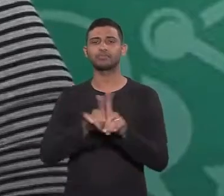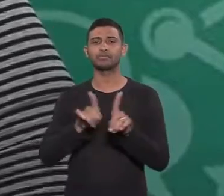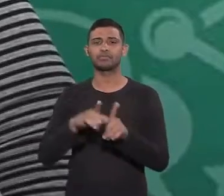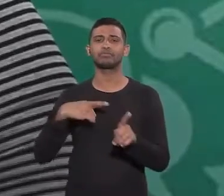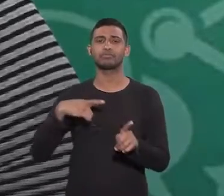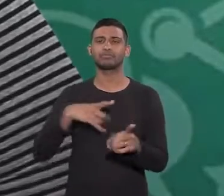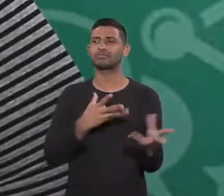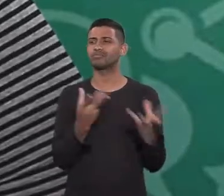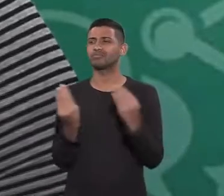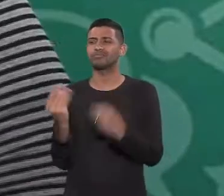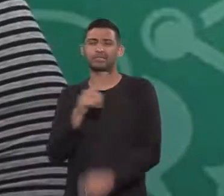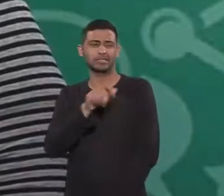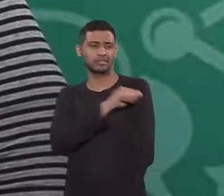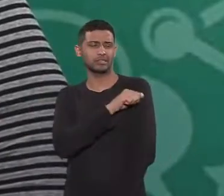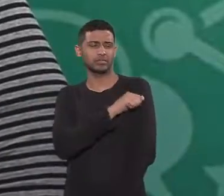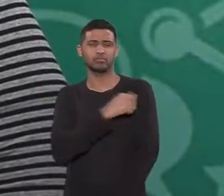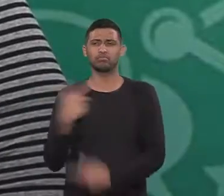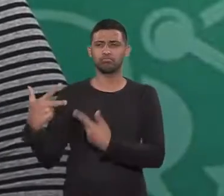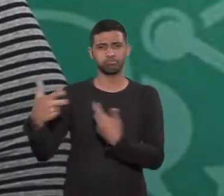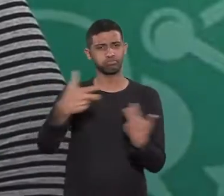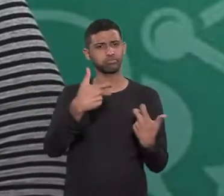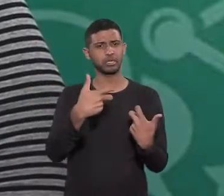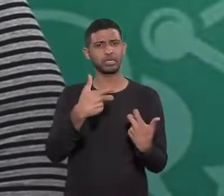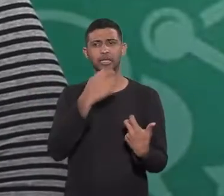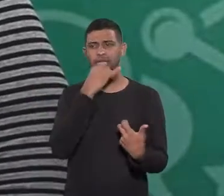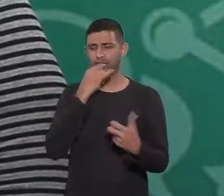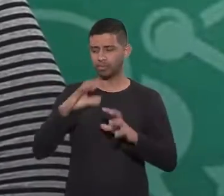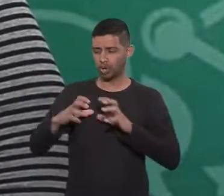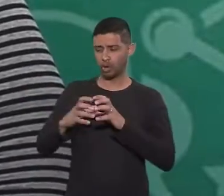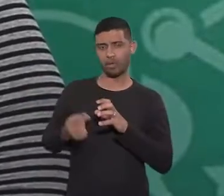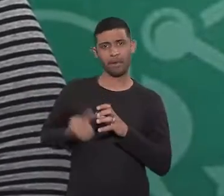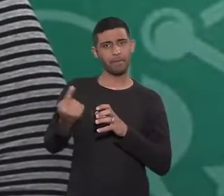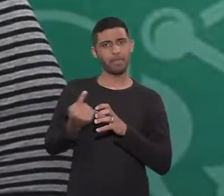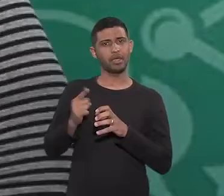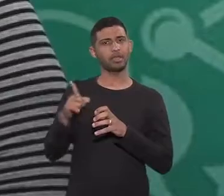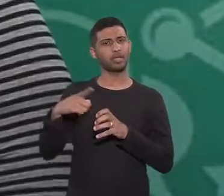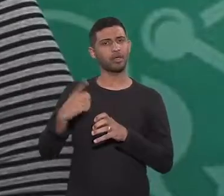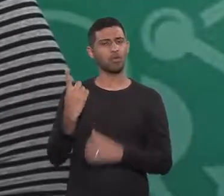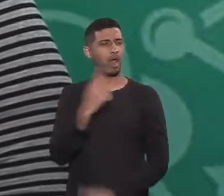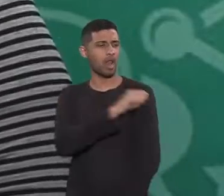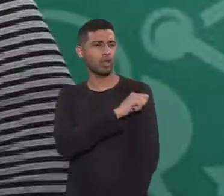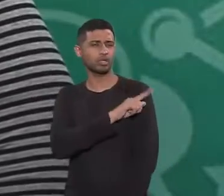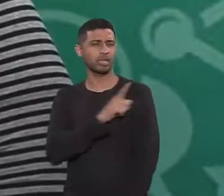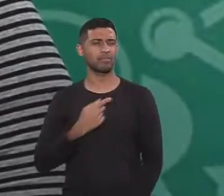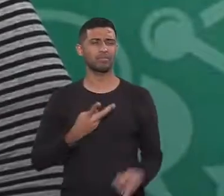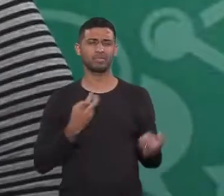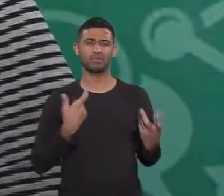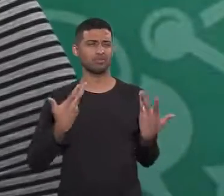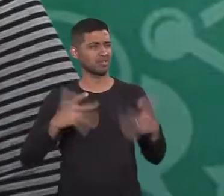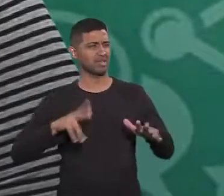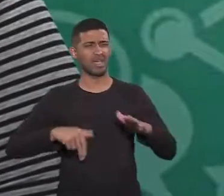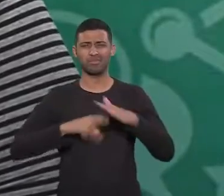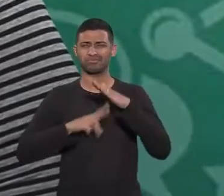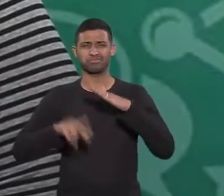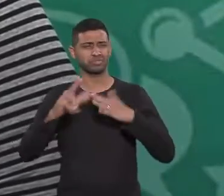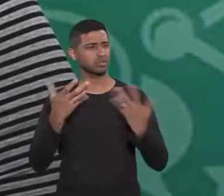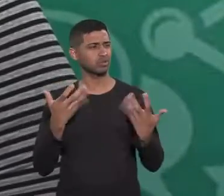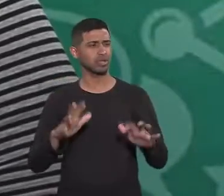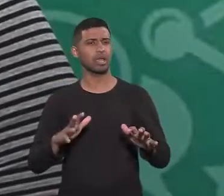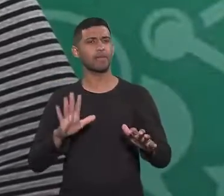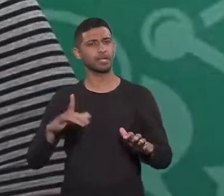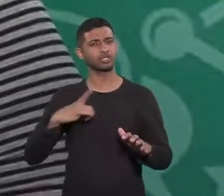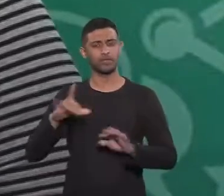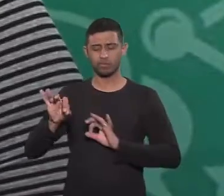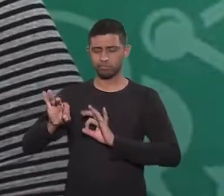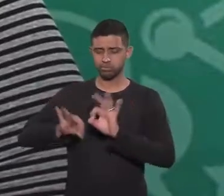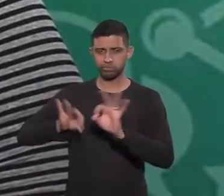Mas também existem alunos que, às vezes, vão perceber... A gente teve na primeira turma, né, um aluno que, nesse processo, percebeu que ele não queria ir para a universidade.